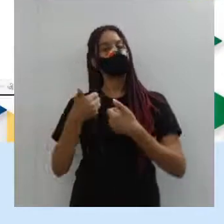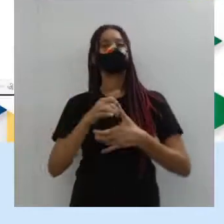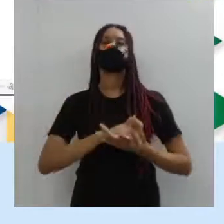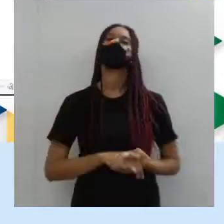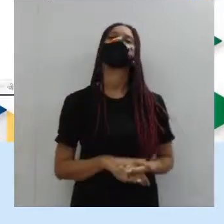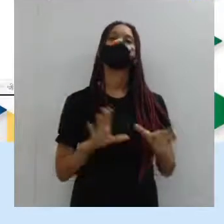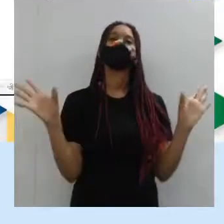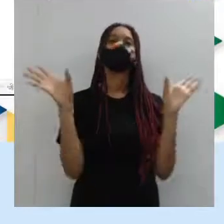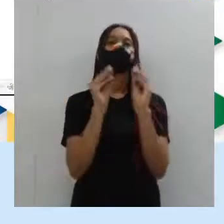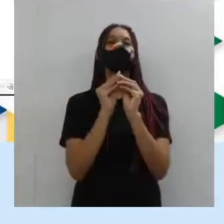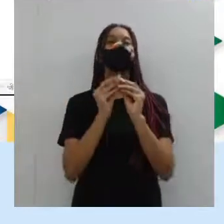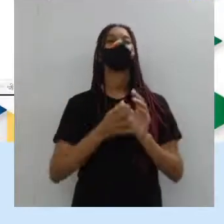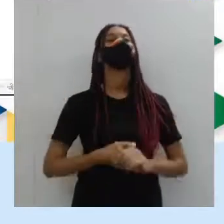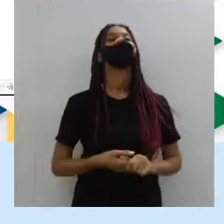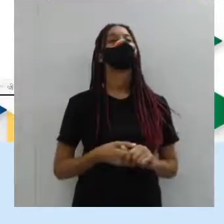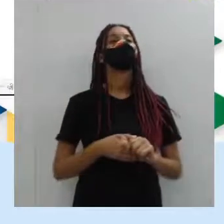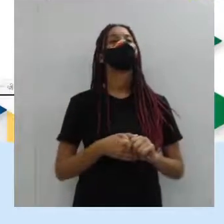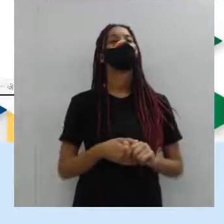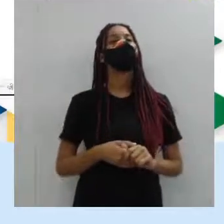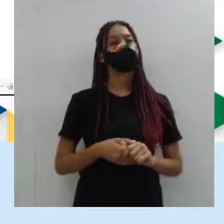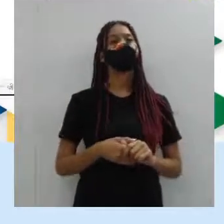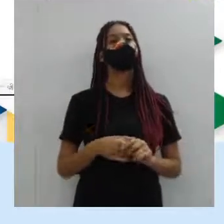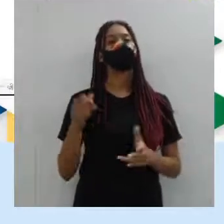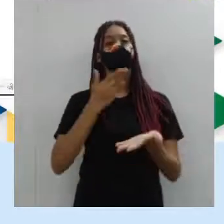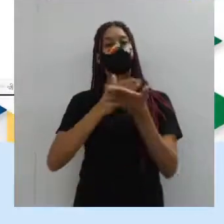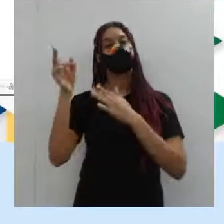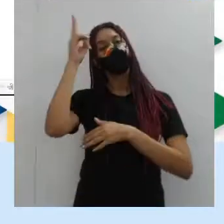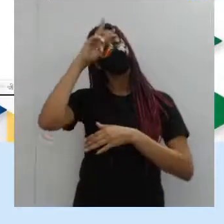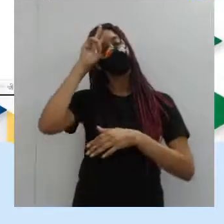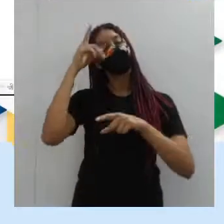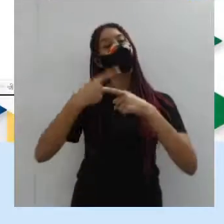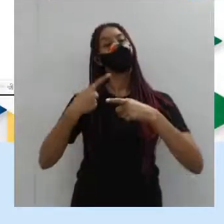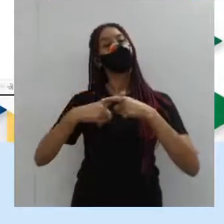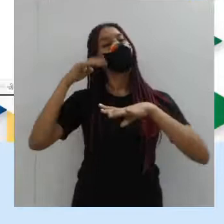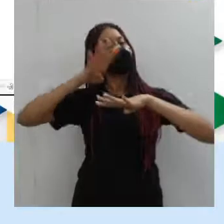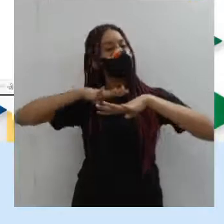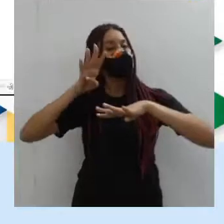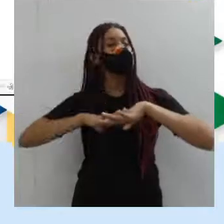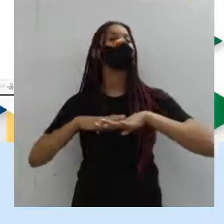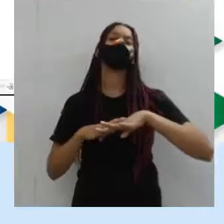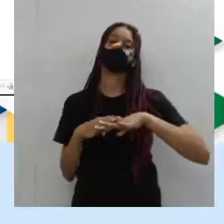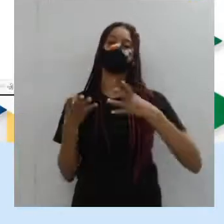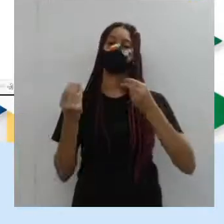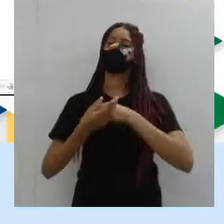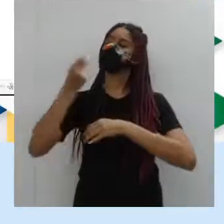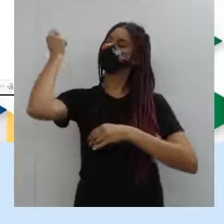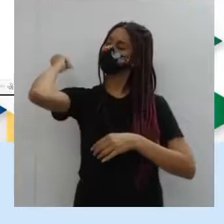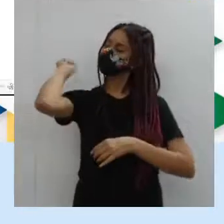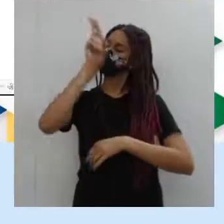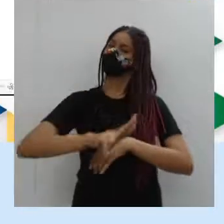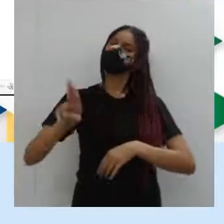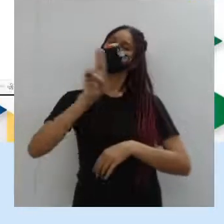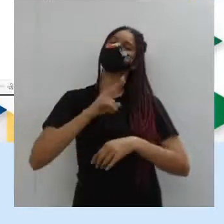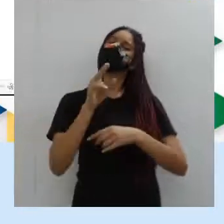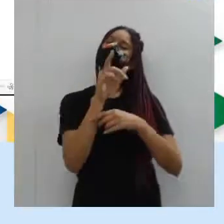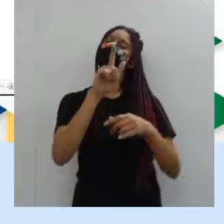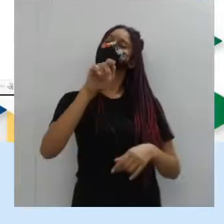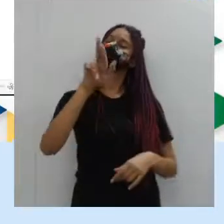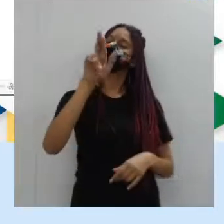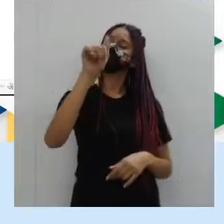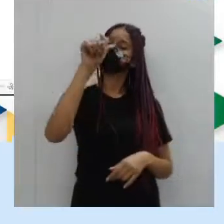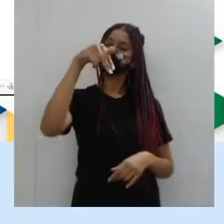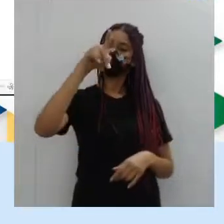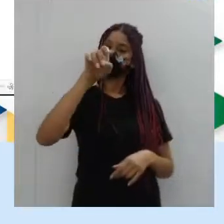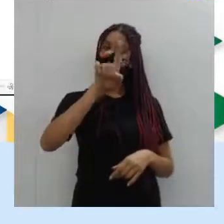aqui, ó. Nós começamos a história da matemática porque é essencial. Há muito tempo é utilizado grandezas proporcionais.